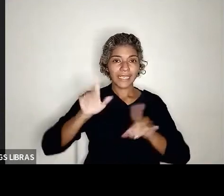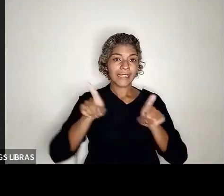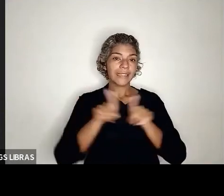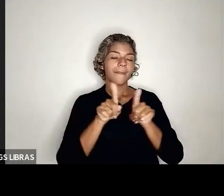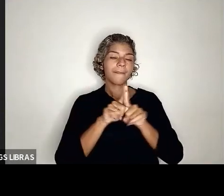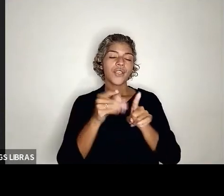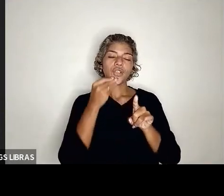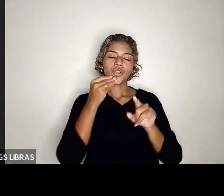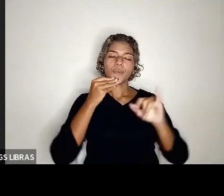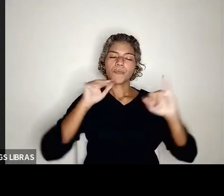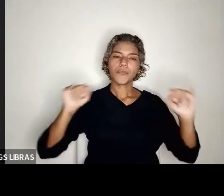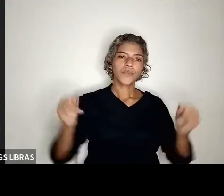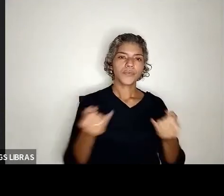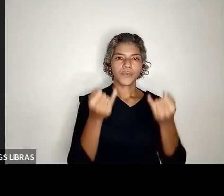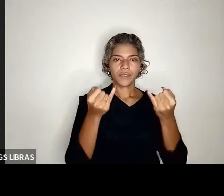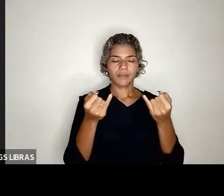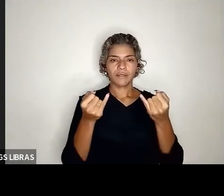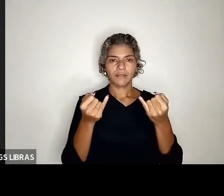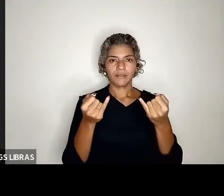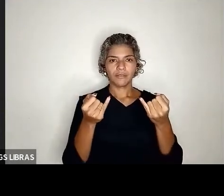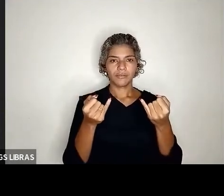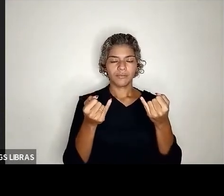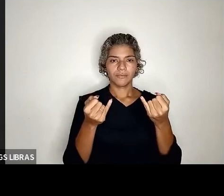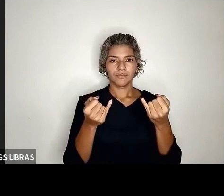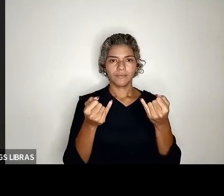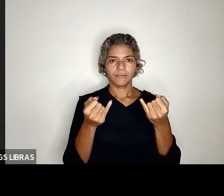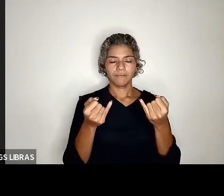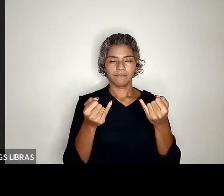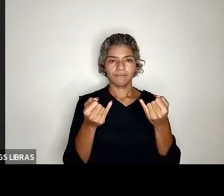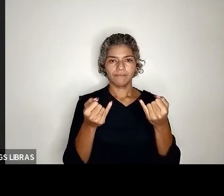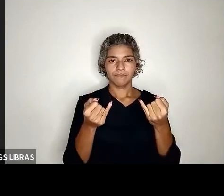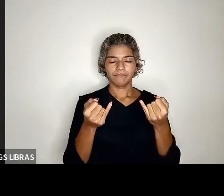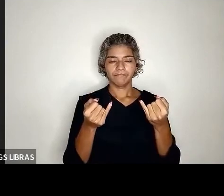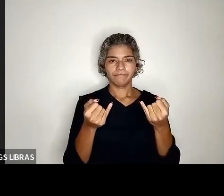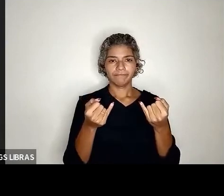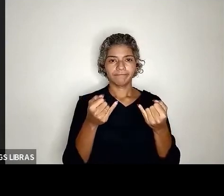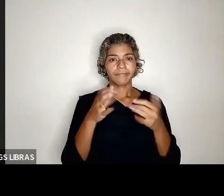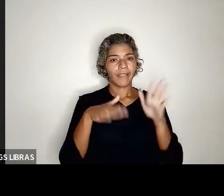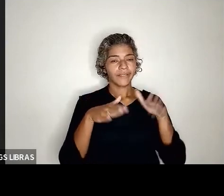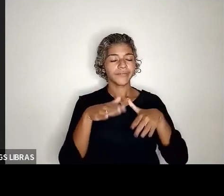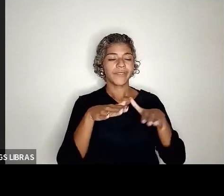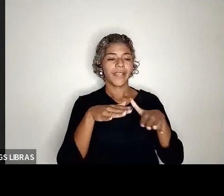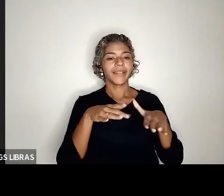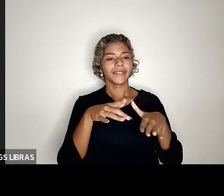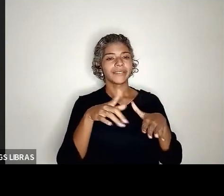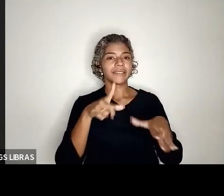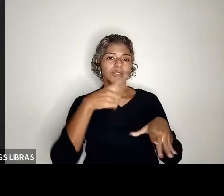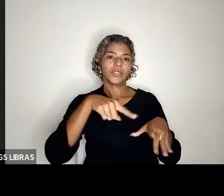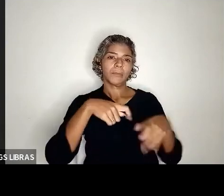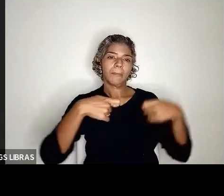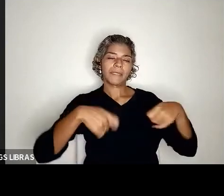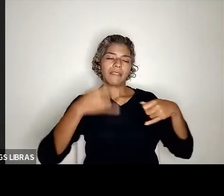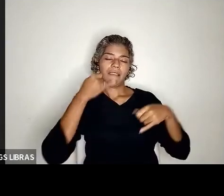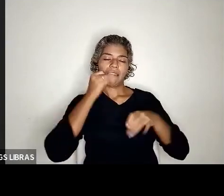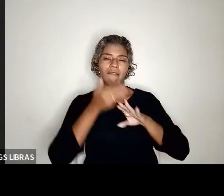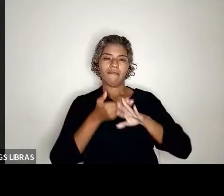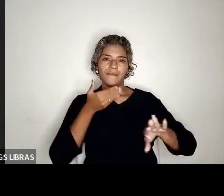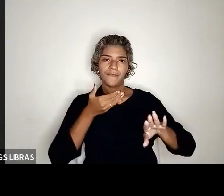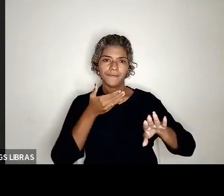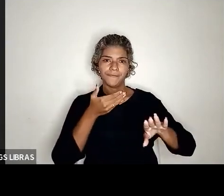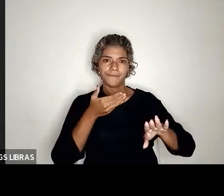poucas que se precisam fugir. As cicatrizam a alma,